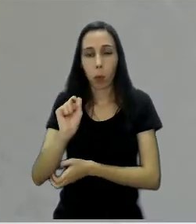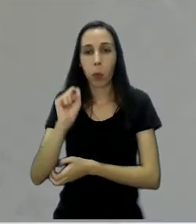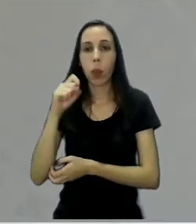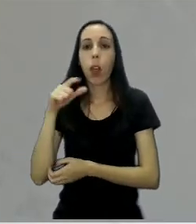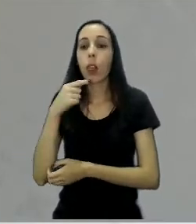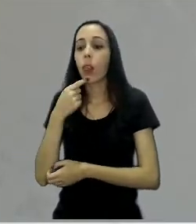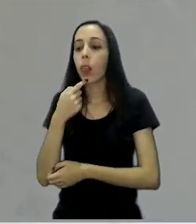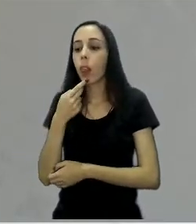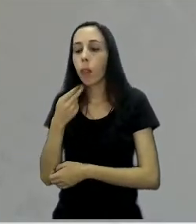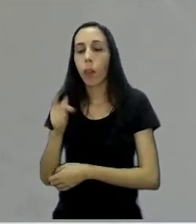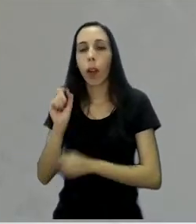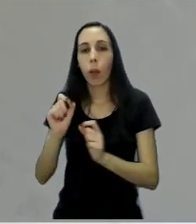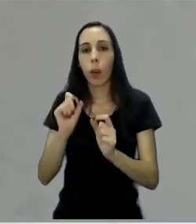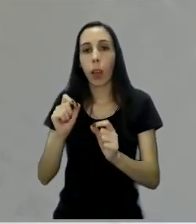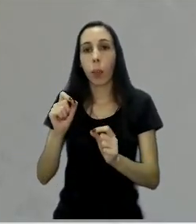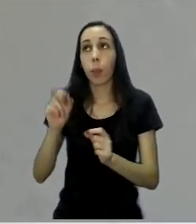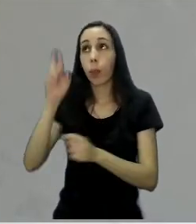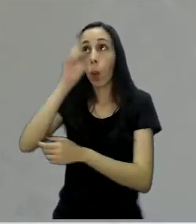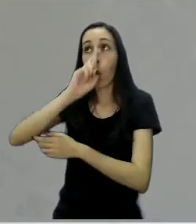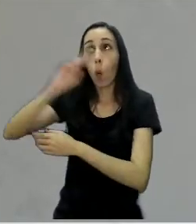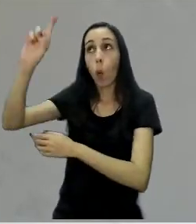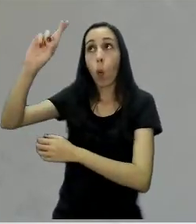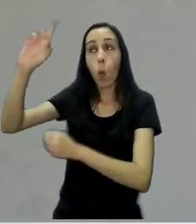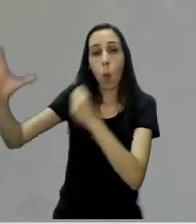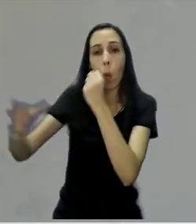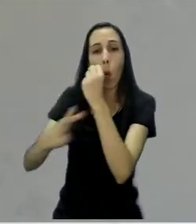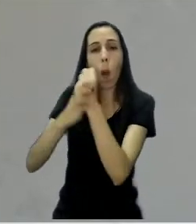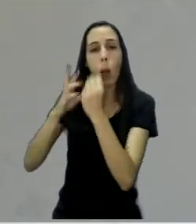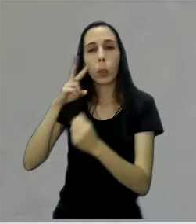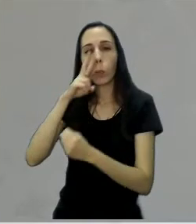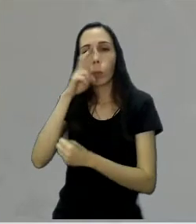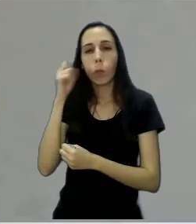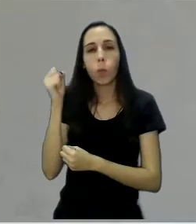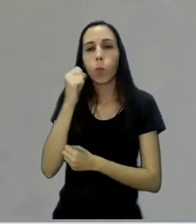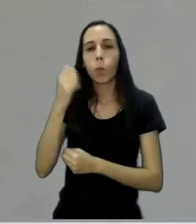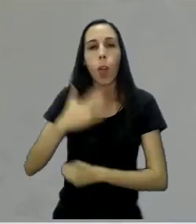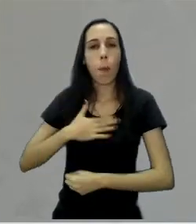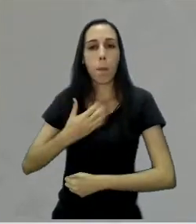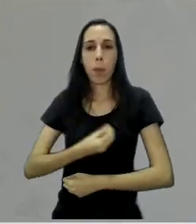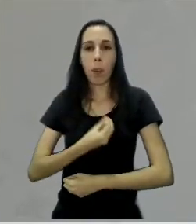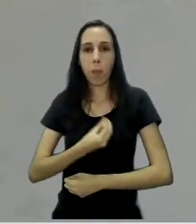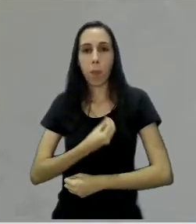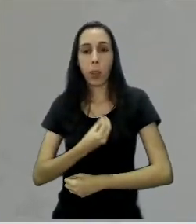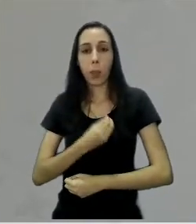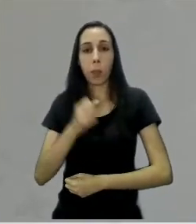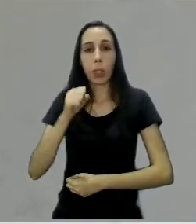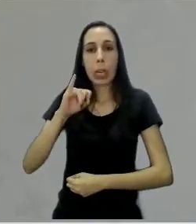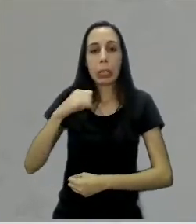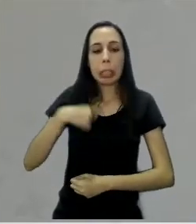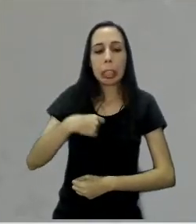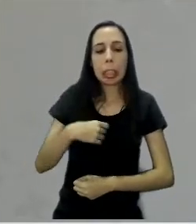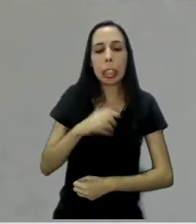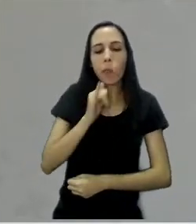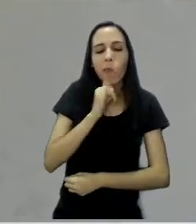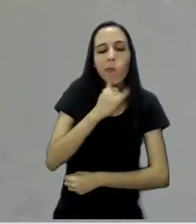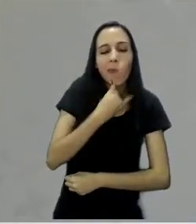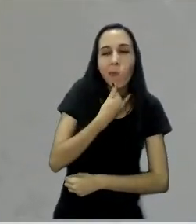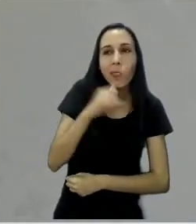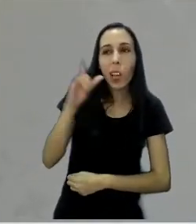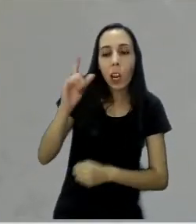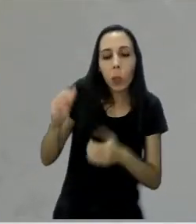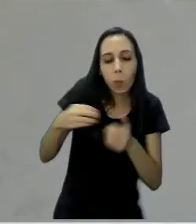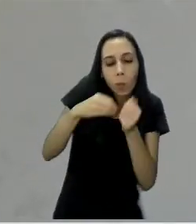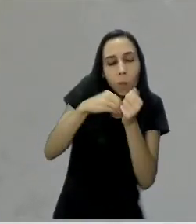Senhor é a fortaleza da minha vida. Ele me oculta na sua cabana no dia